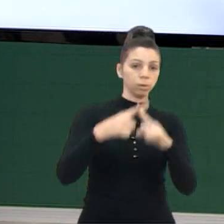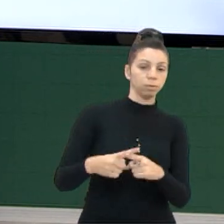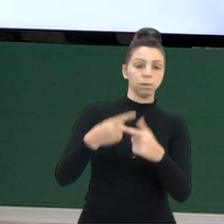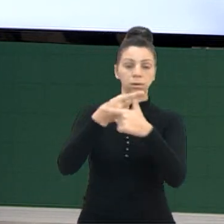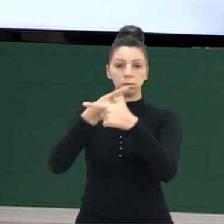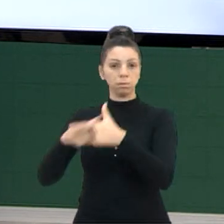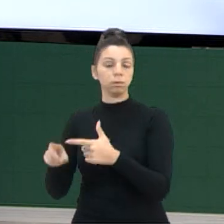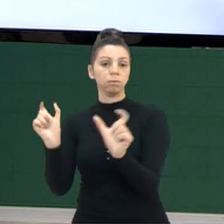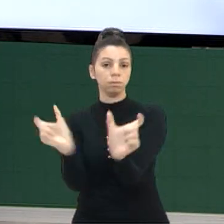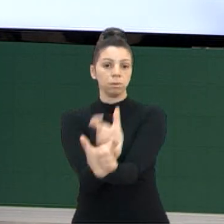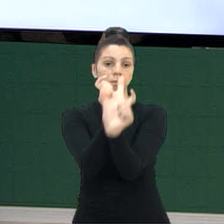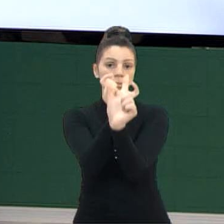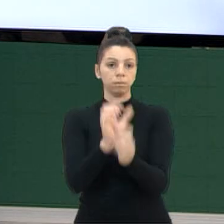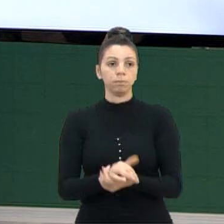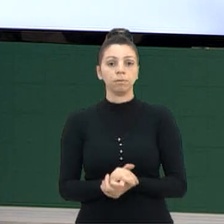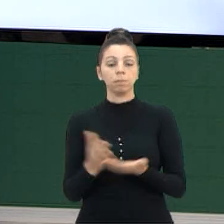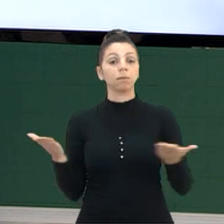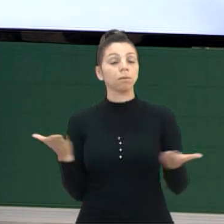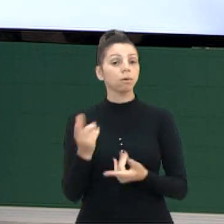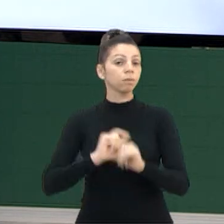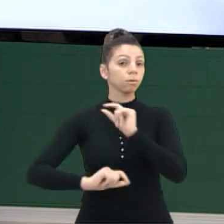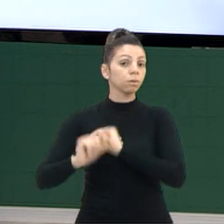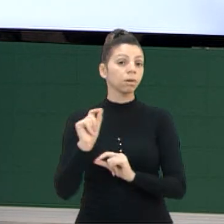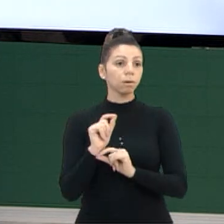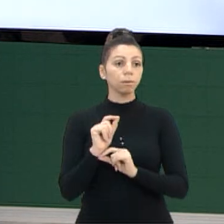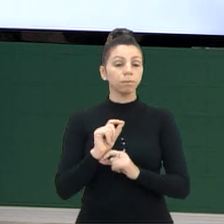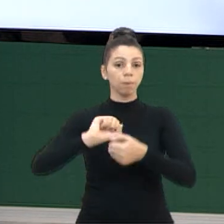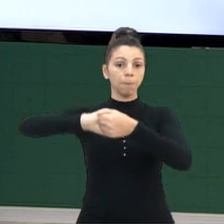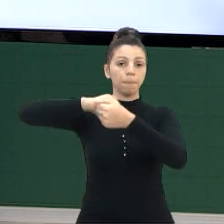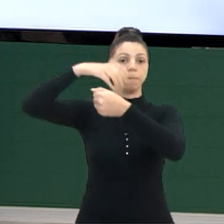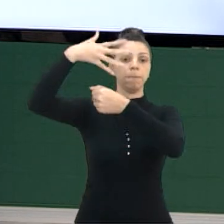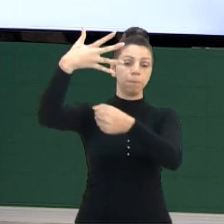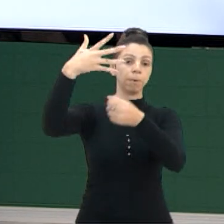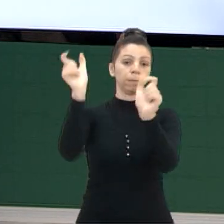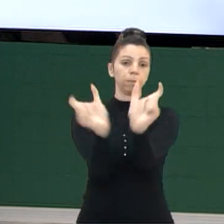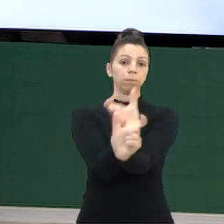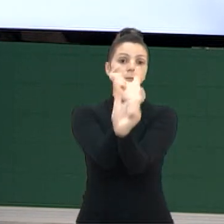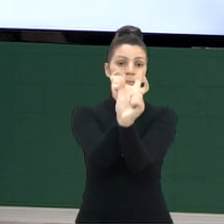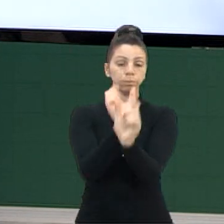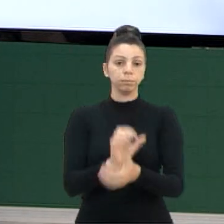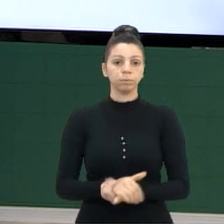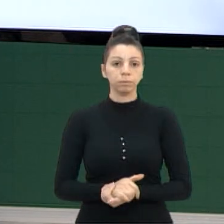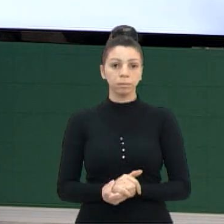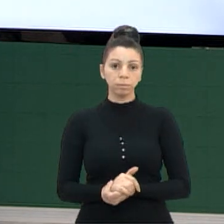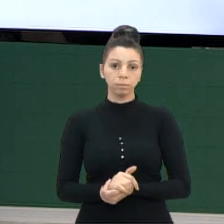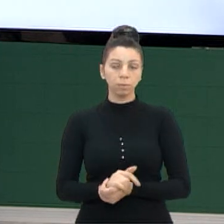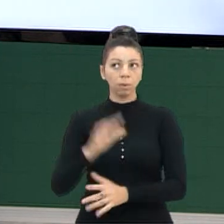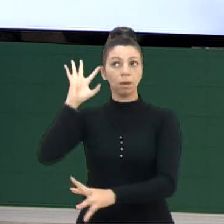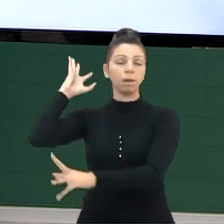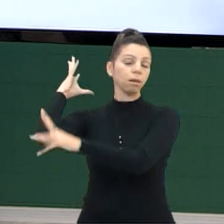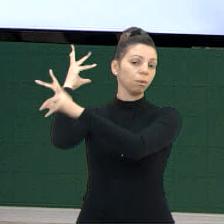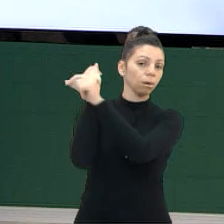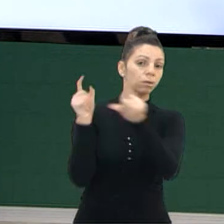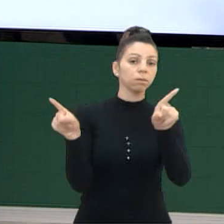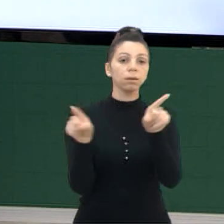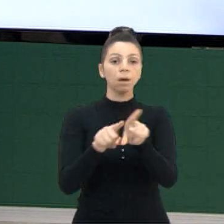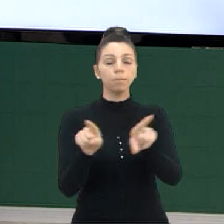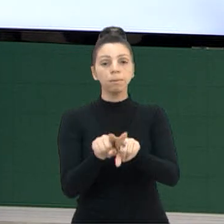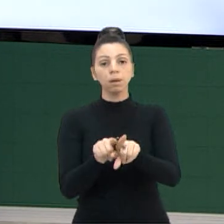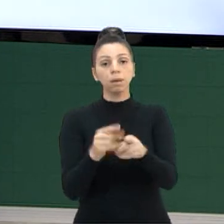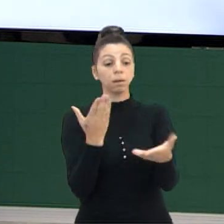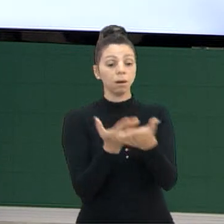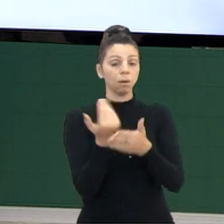de monômios. Hoje nós vamos ver potenciação de monômios. Recordo também que algumas